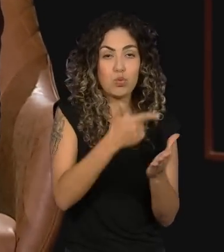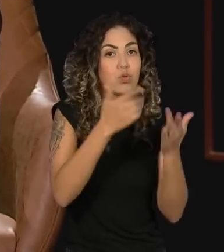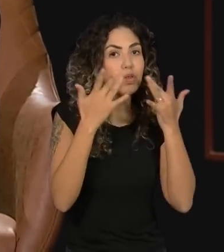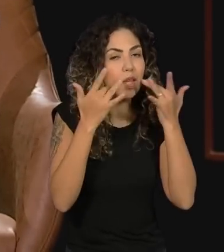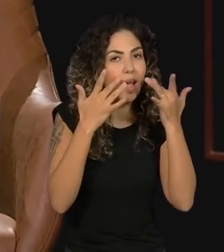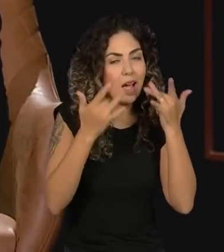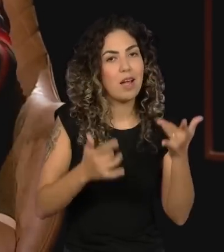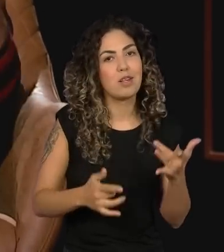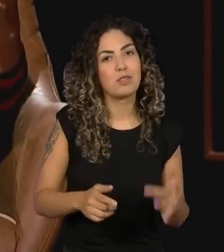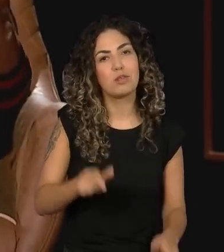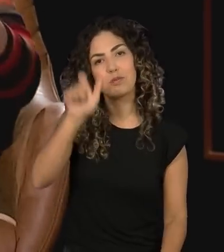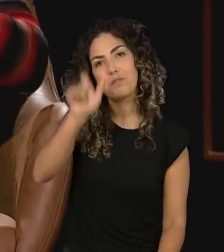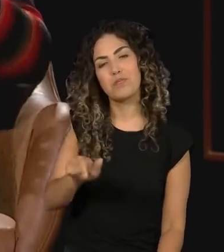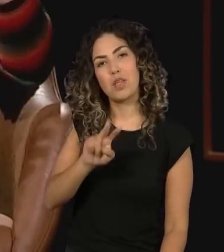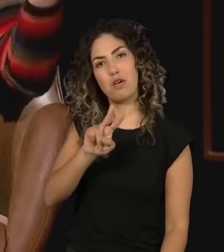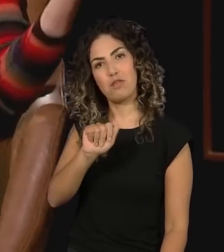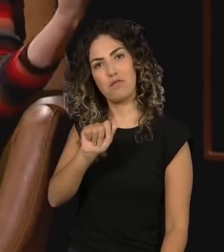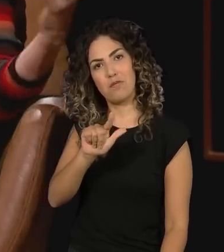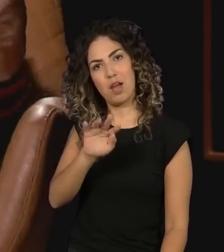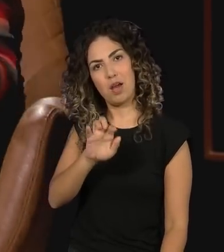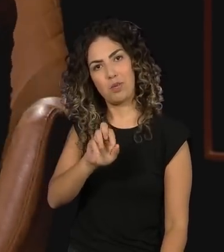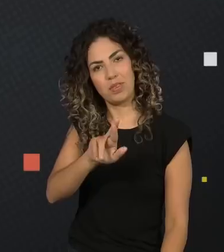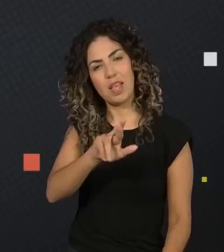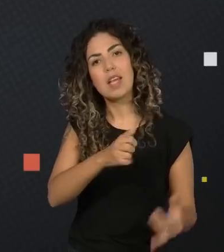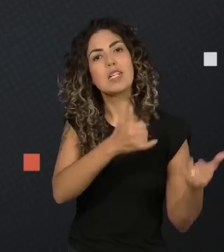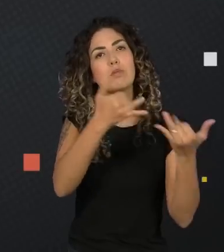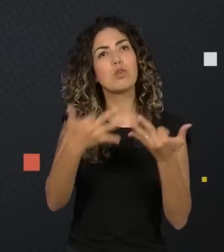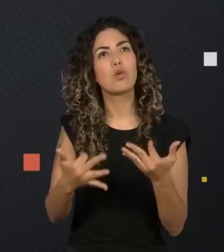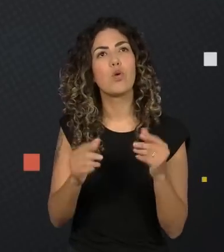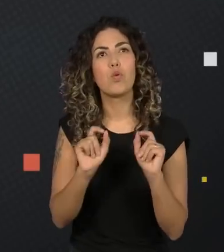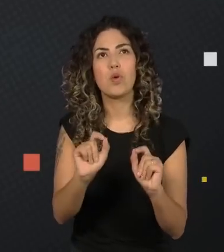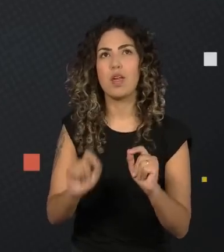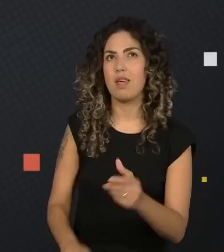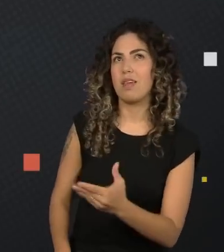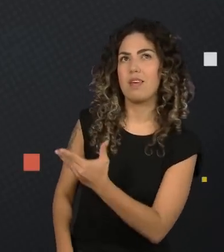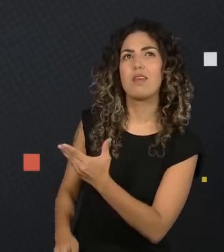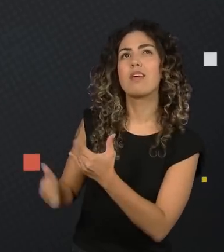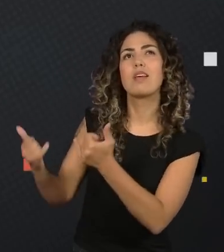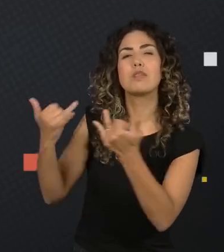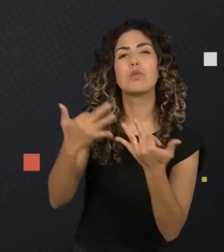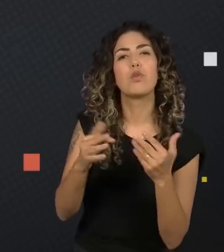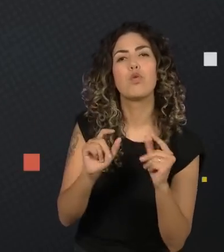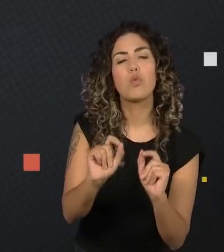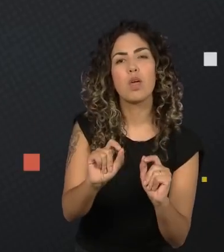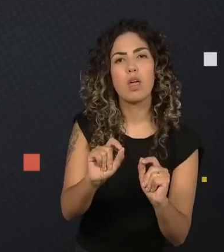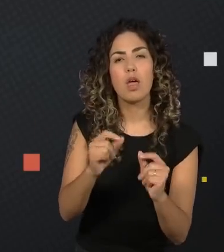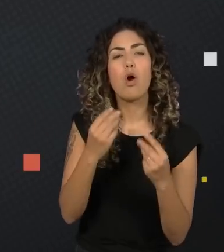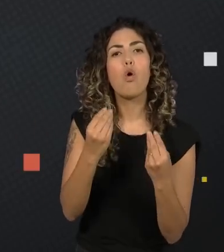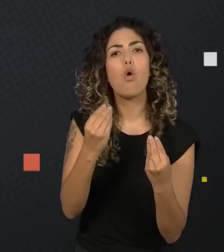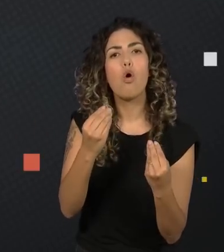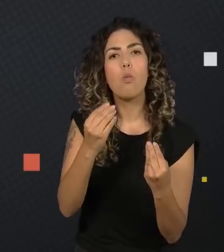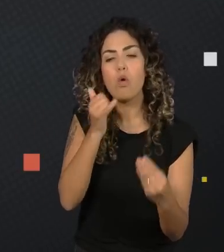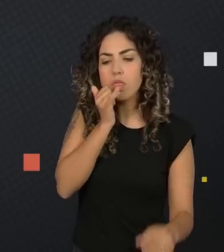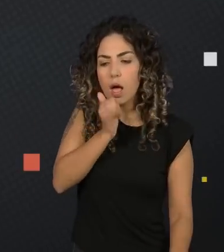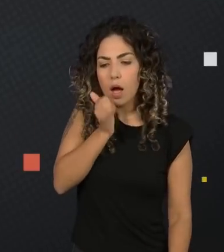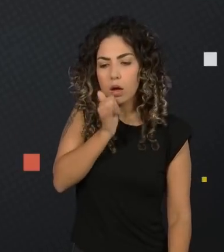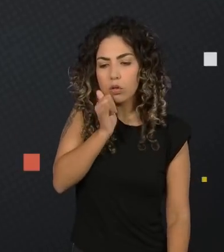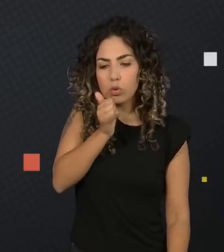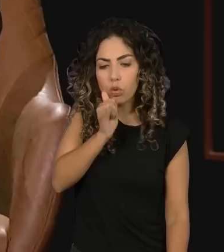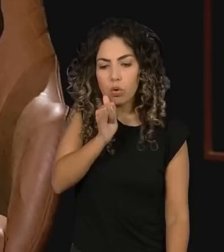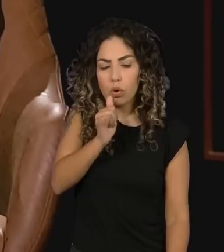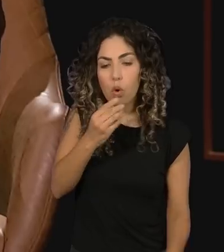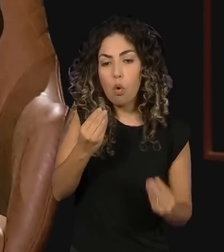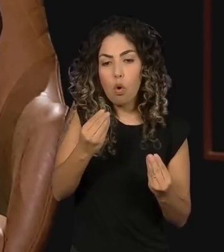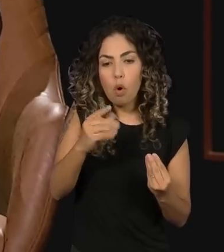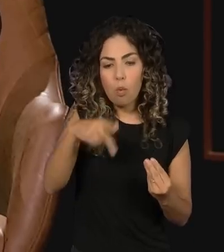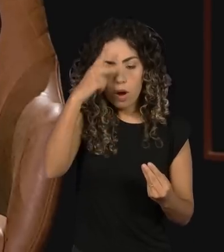do silêncio do narrador, né, do fim da história, pelo silêncio dos meus avós. Era muito doloroso contar